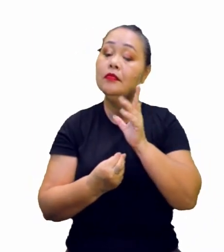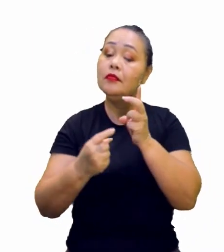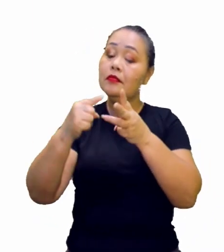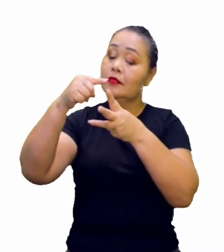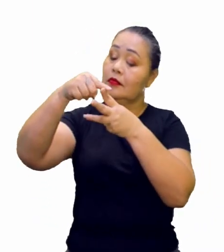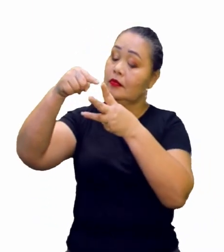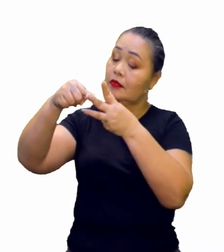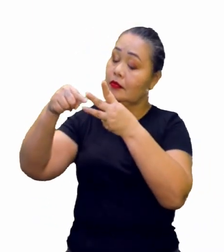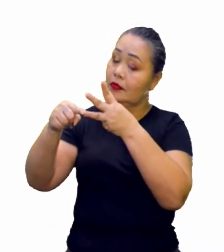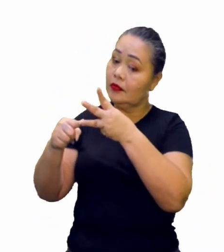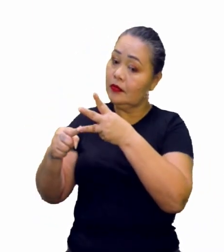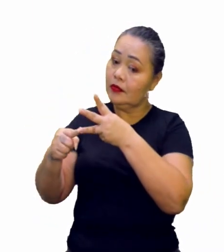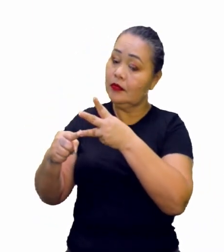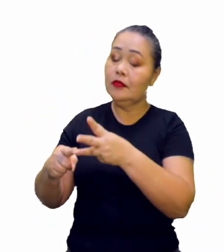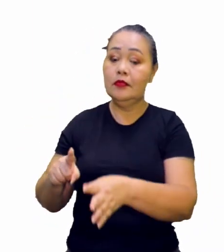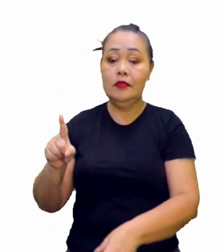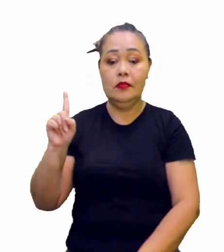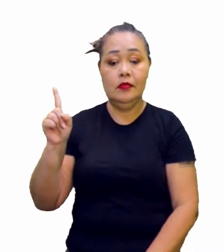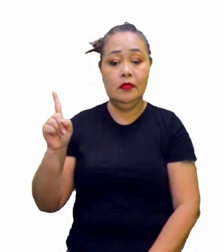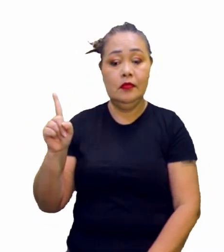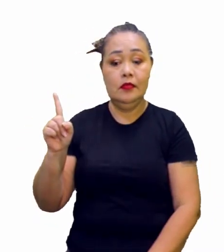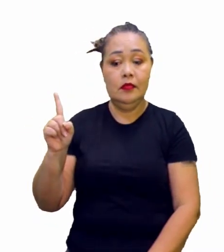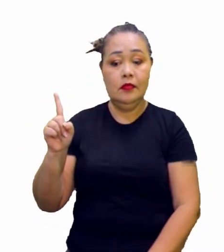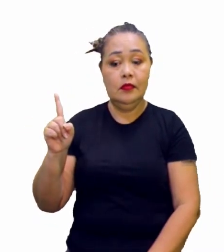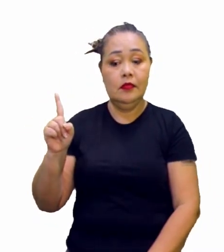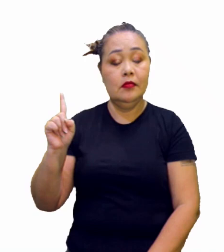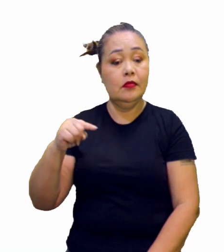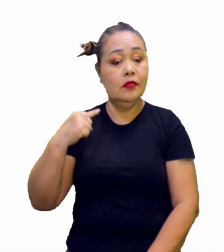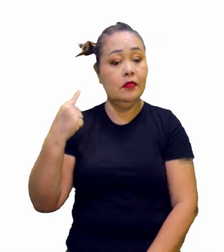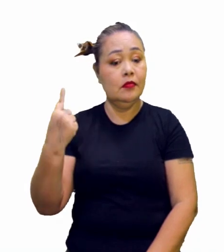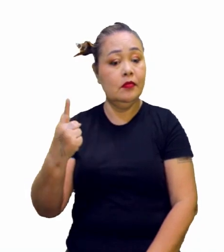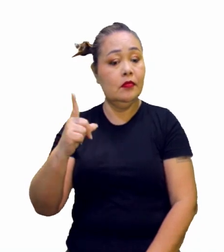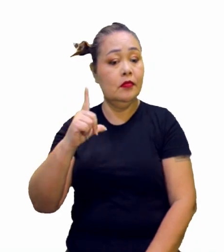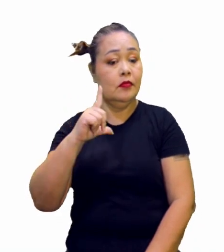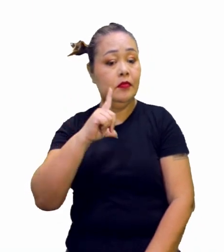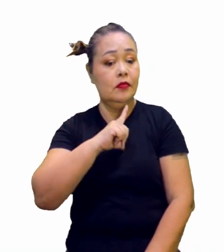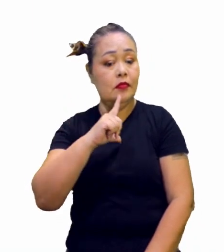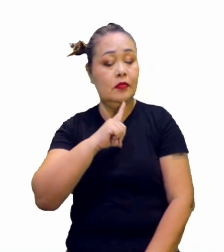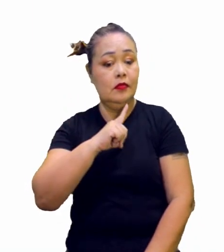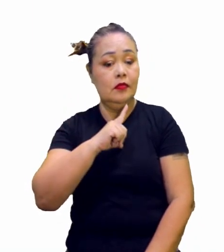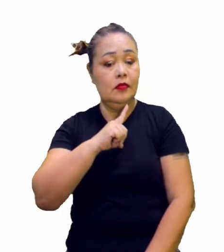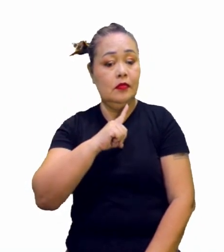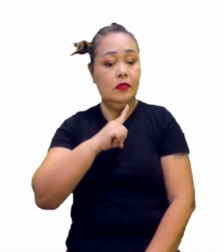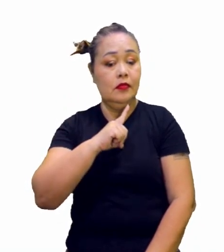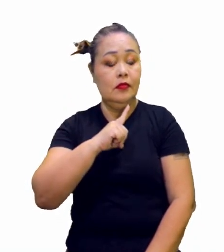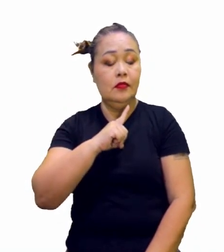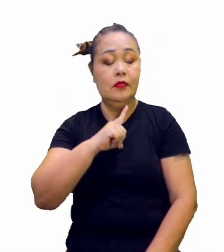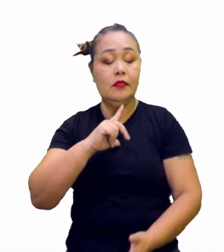Amazônia. Mesmo assim, nós temos, né, uma